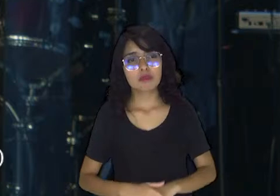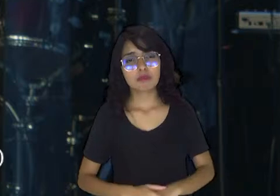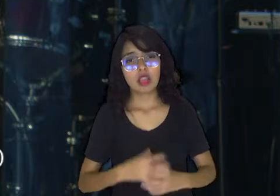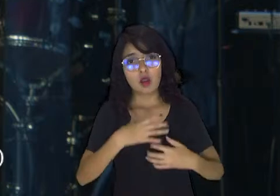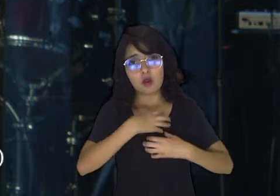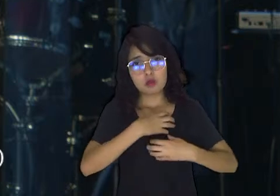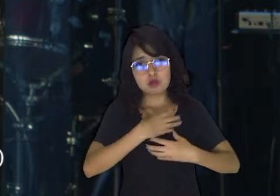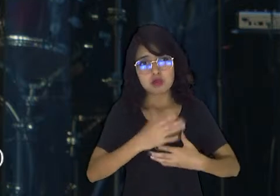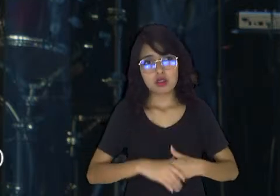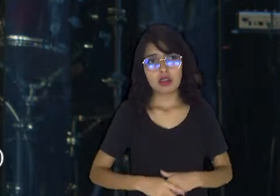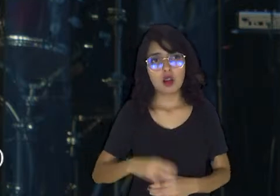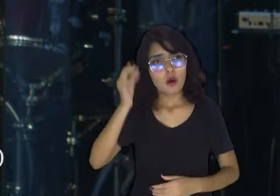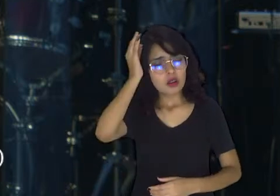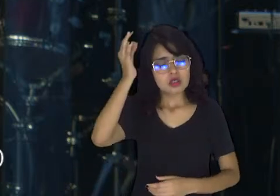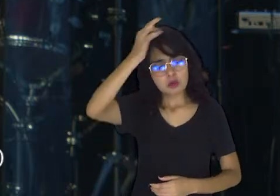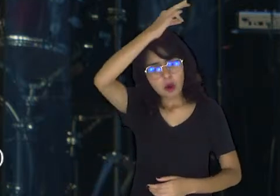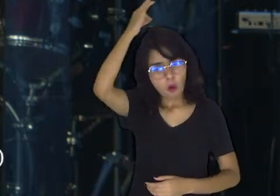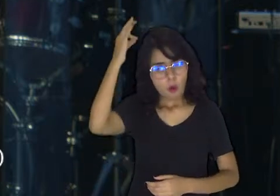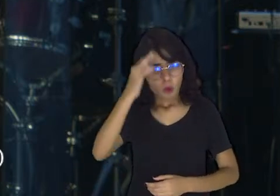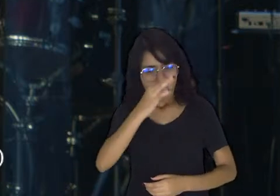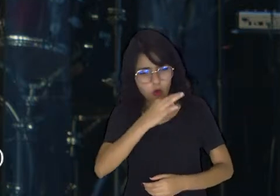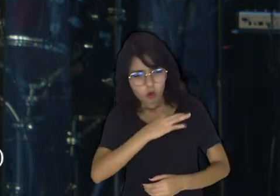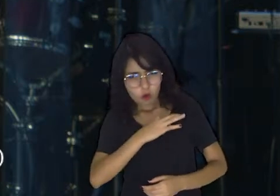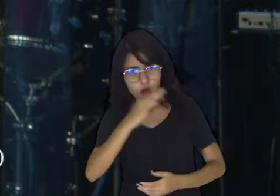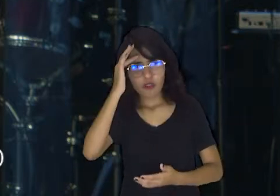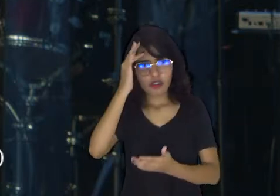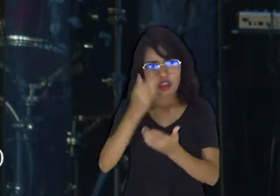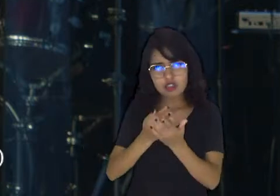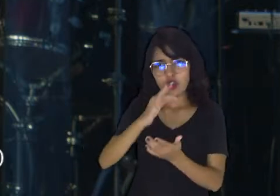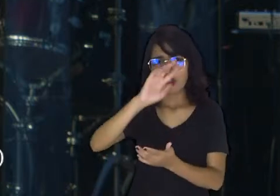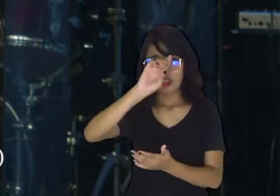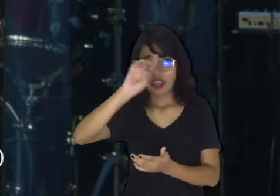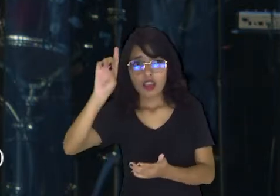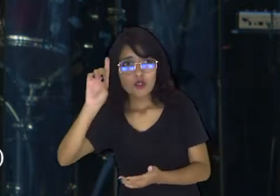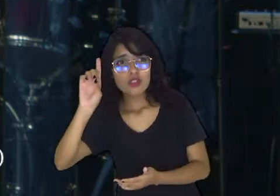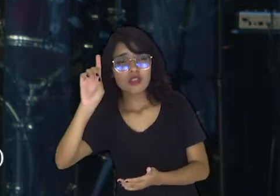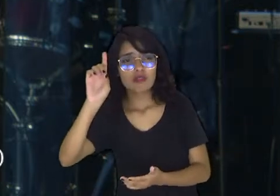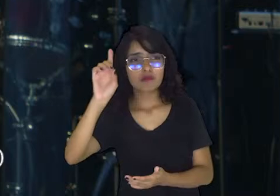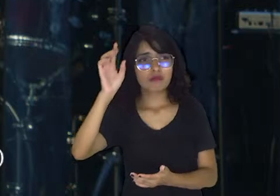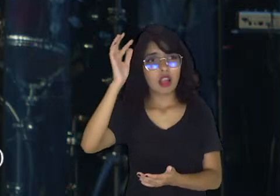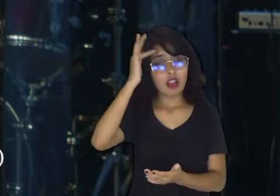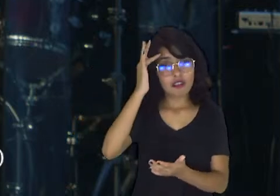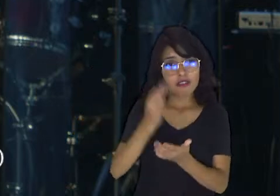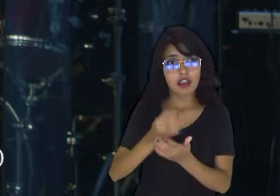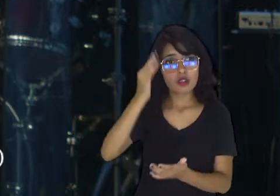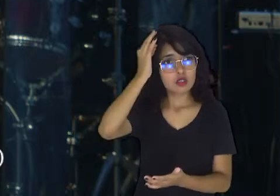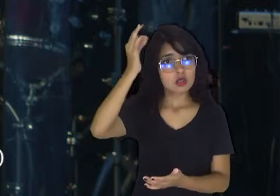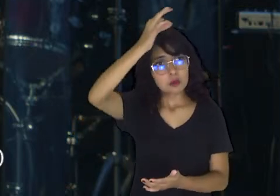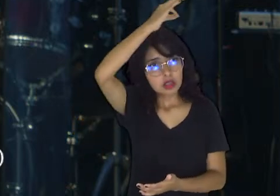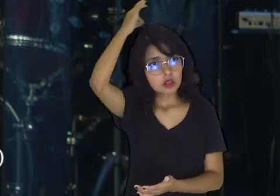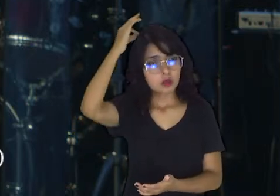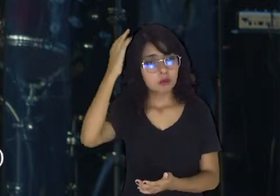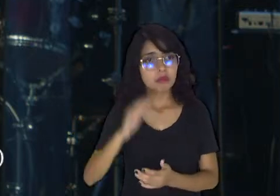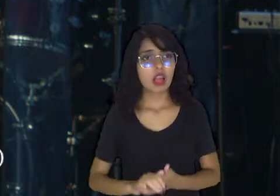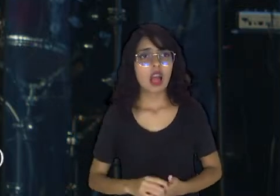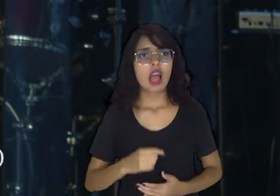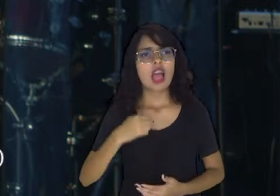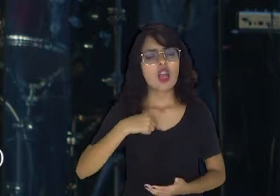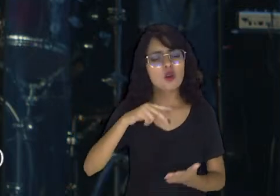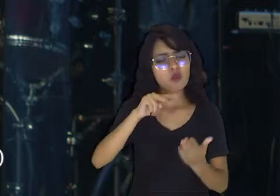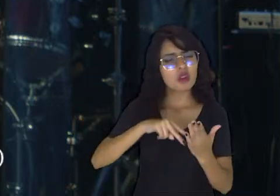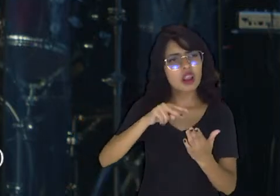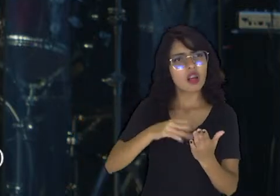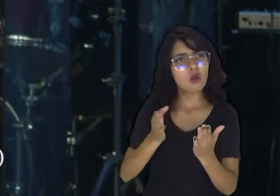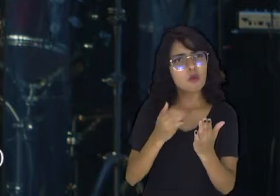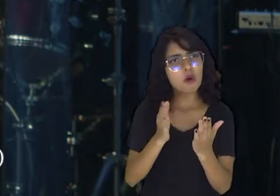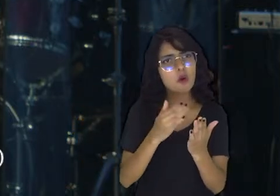do Espírito, fé que começa de dentro para fora, não é de fora para dentro. Porque eu estava lendo um autor esses dias atrás, irmãos, não